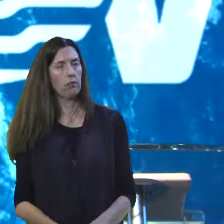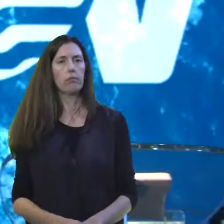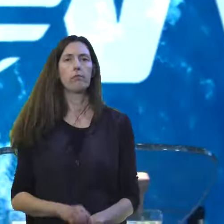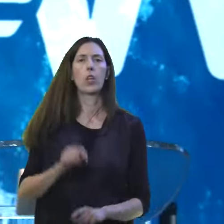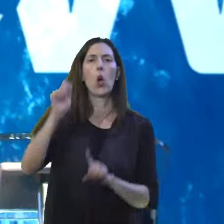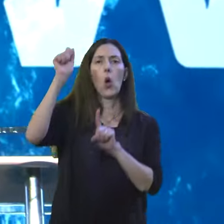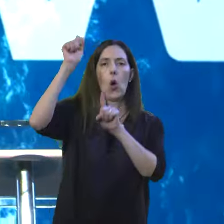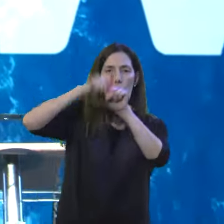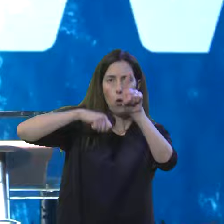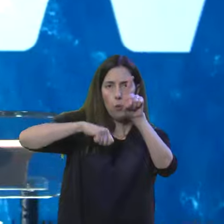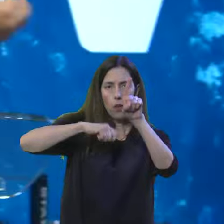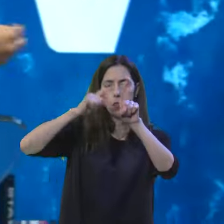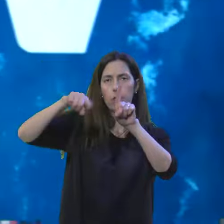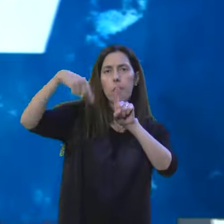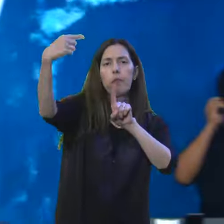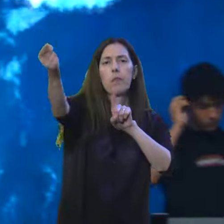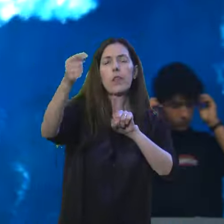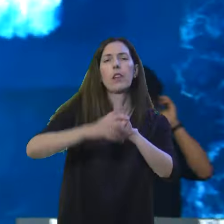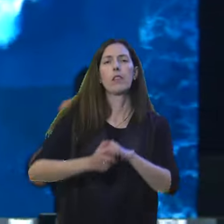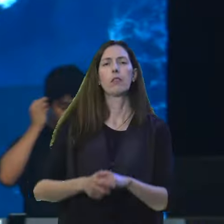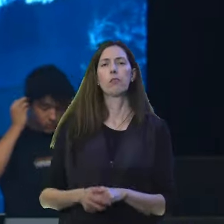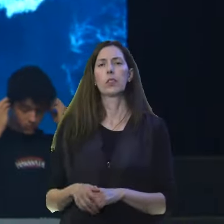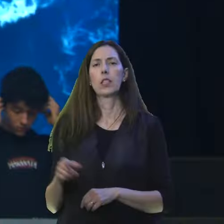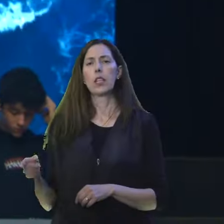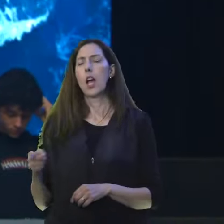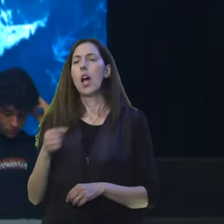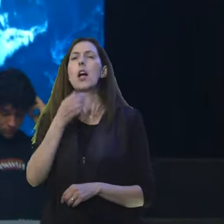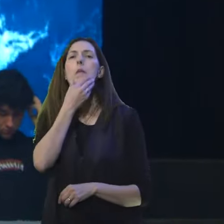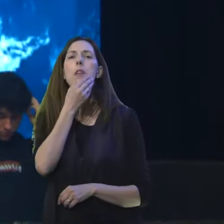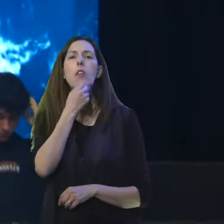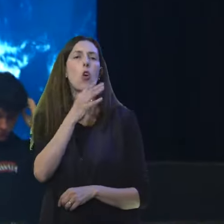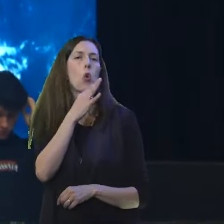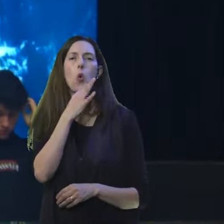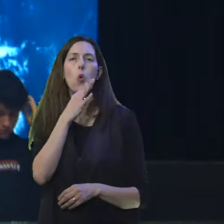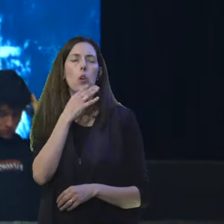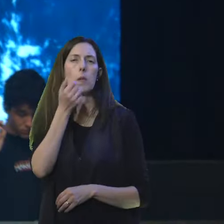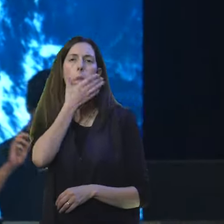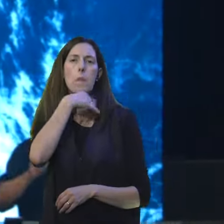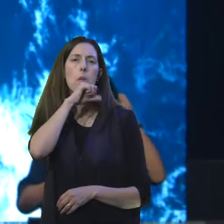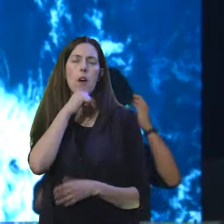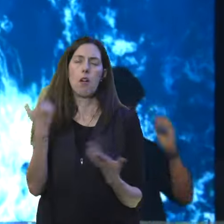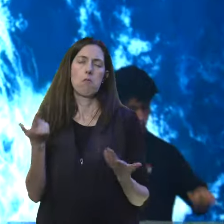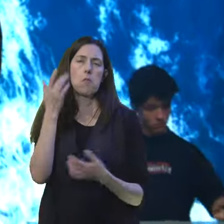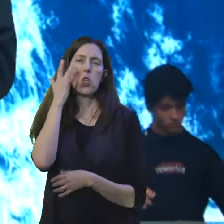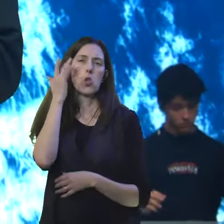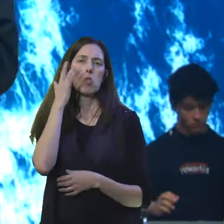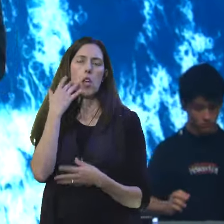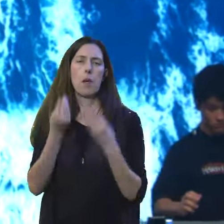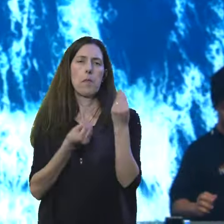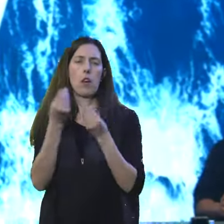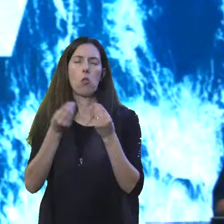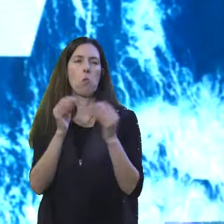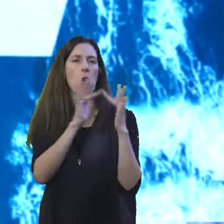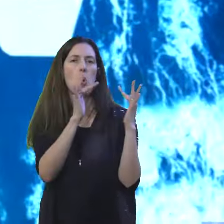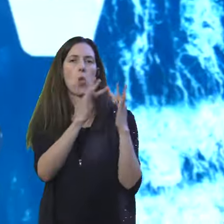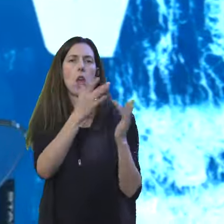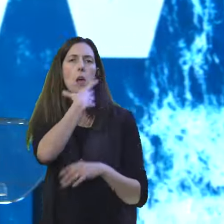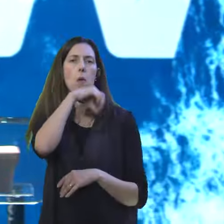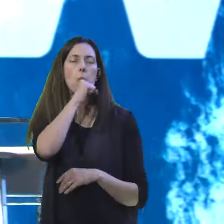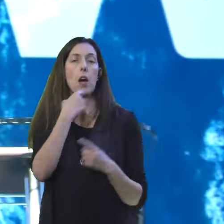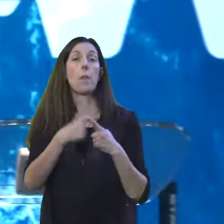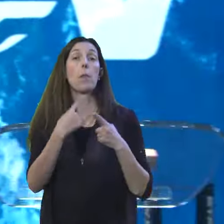Passou um mês. Aquele menino não conhecia o pai dele. Desde pequeno, ele não tinha contato com o pai dele, porque o pai dele